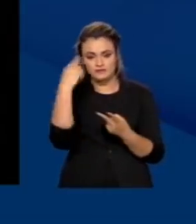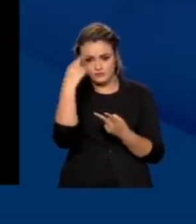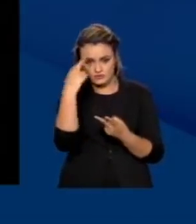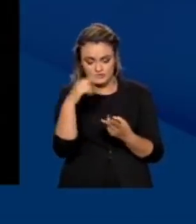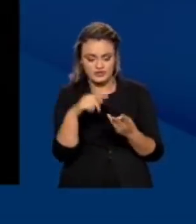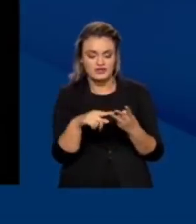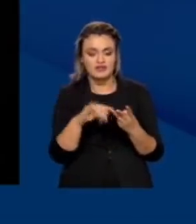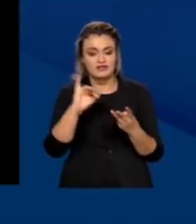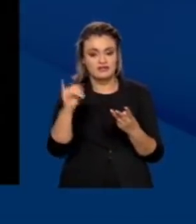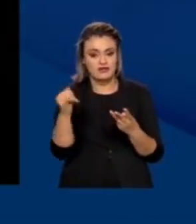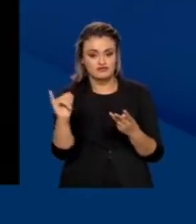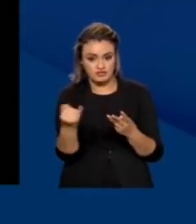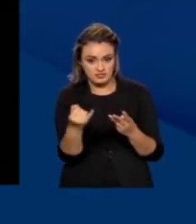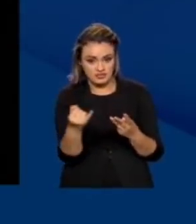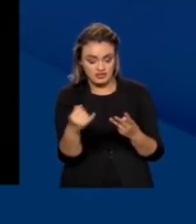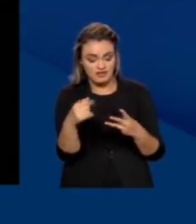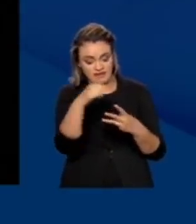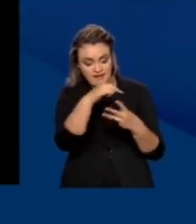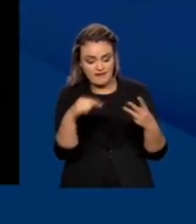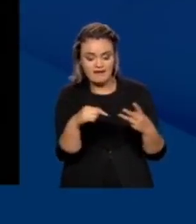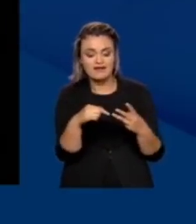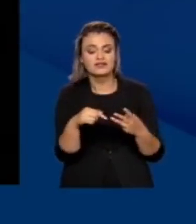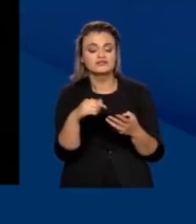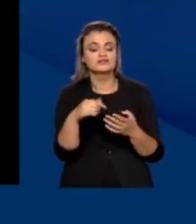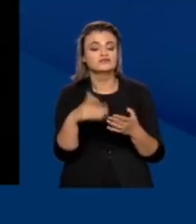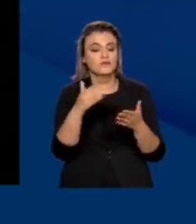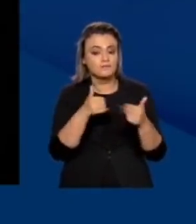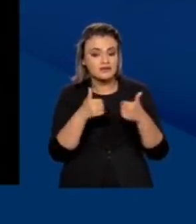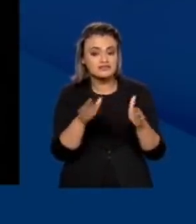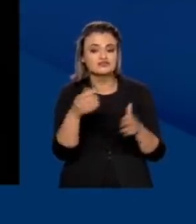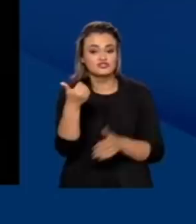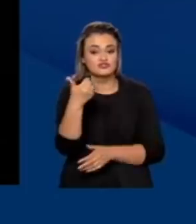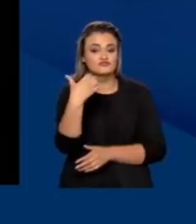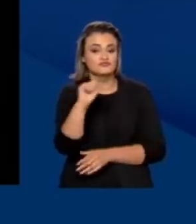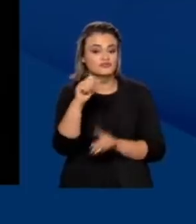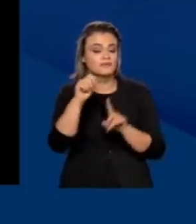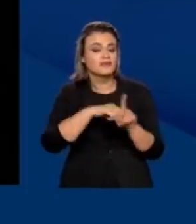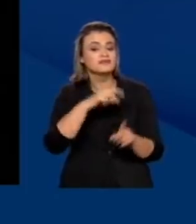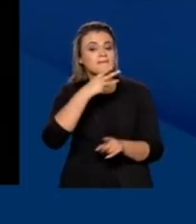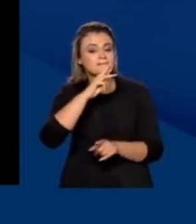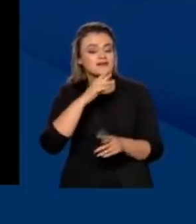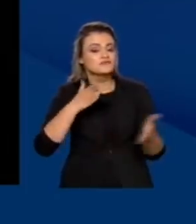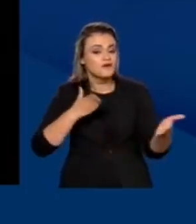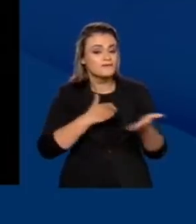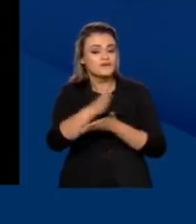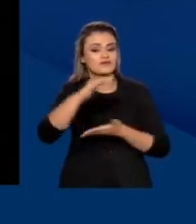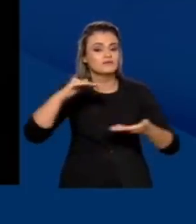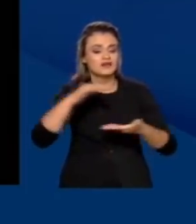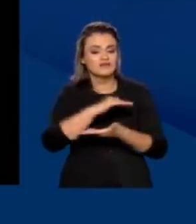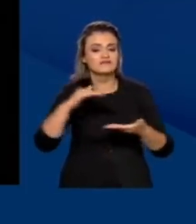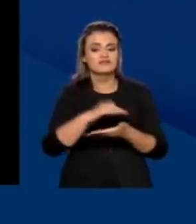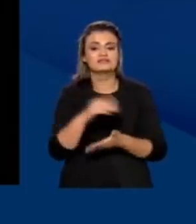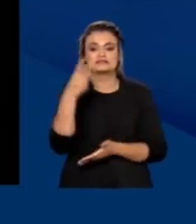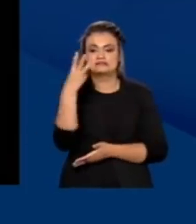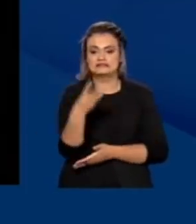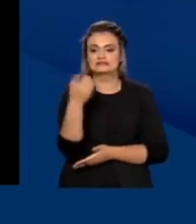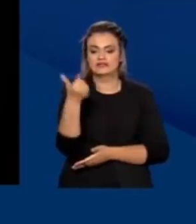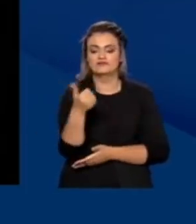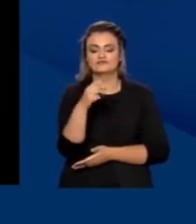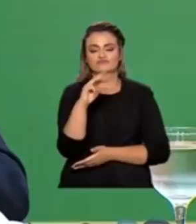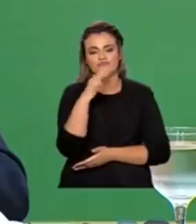Sputnik e a Janssen, que foi contratada no dia 18 de março e foi aprovada pela Anvisa no dia 31 de